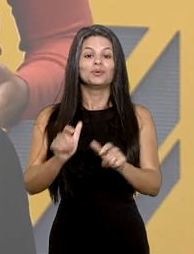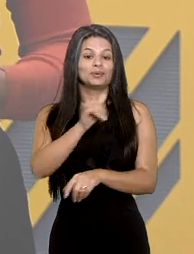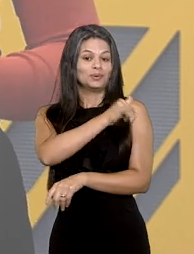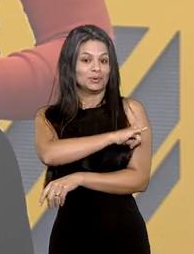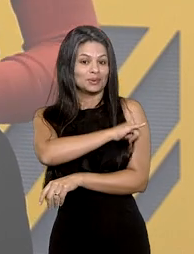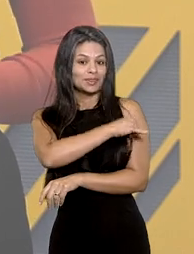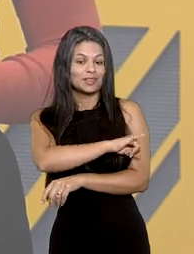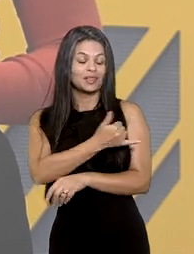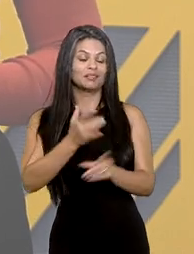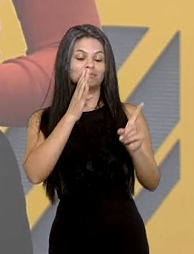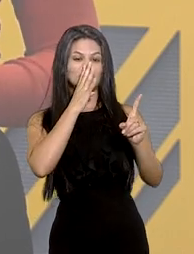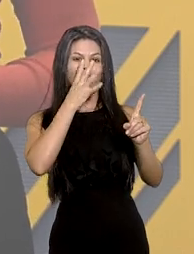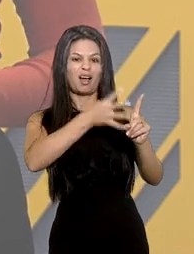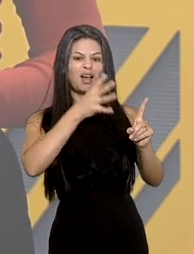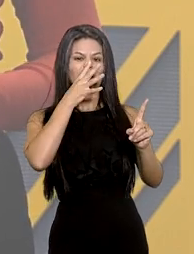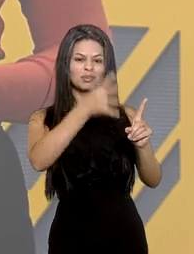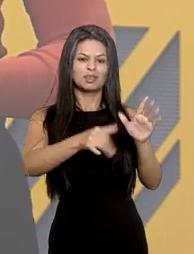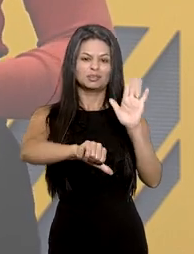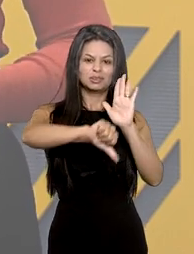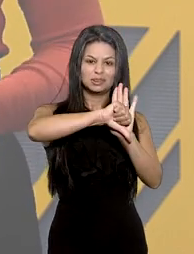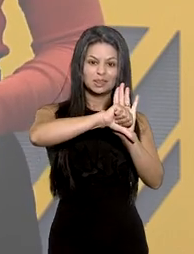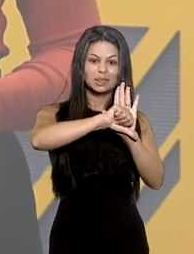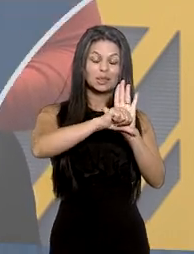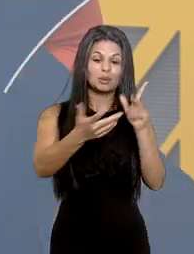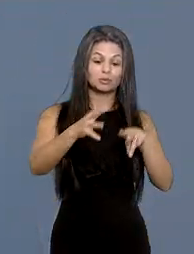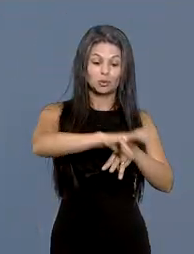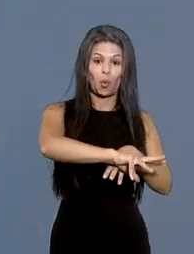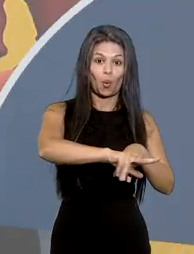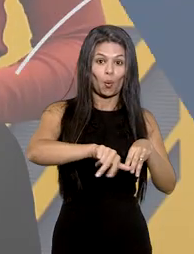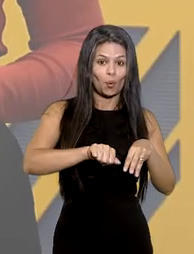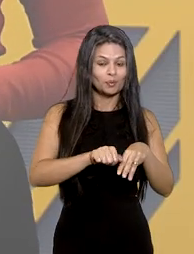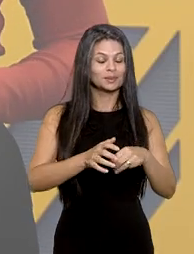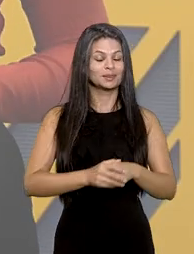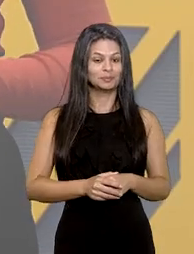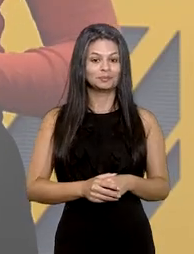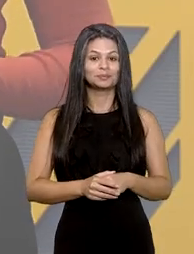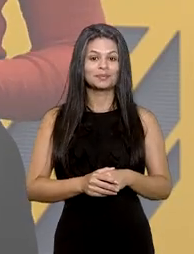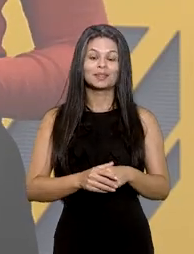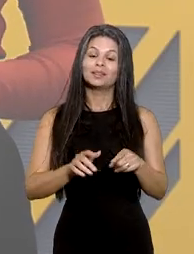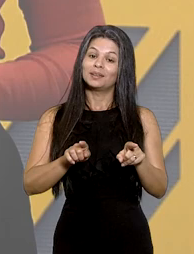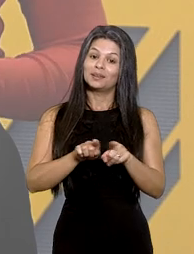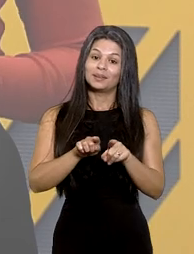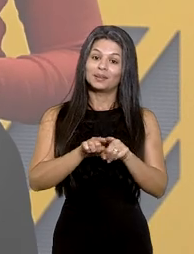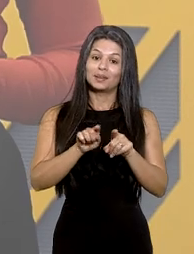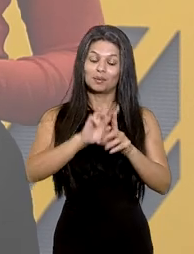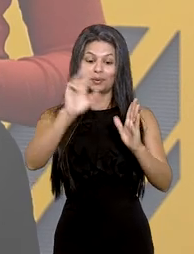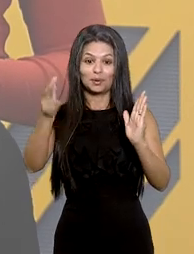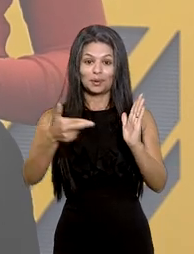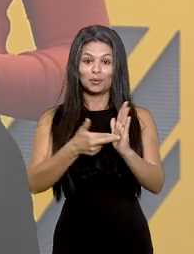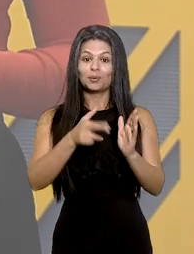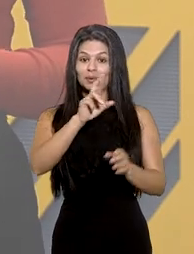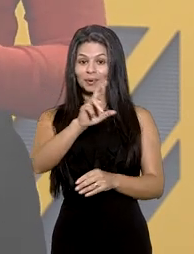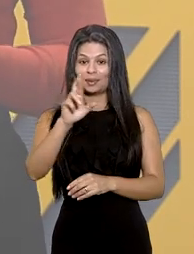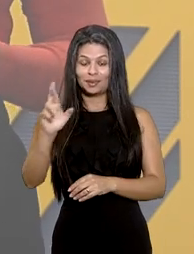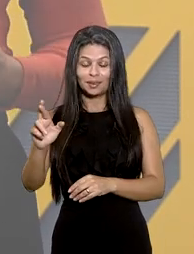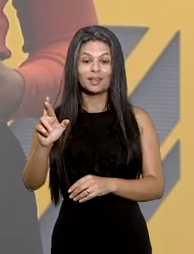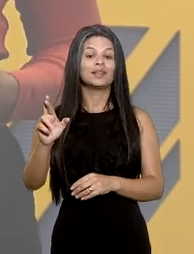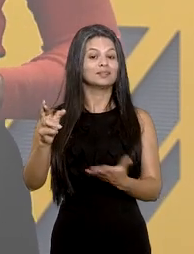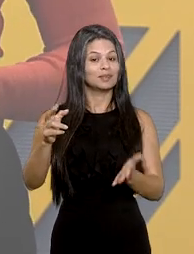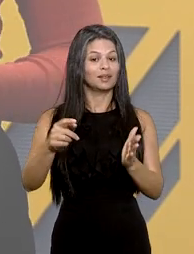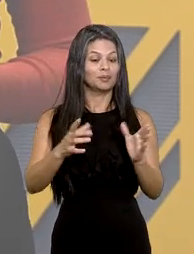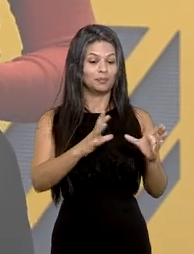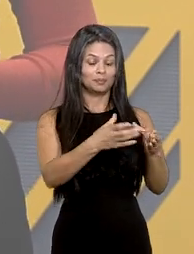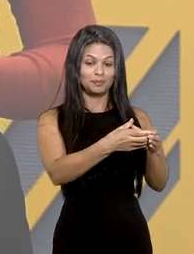é acusado de crimes como corrupção passiva. E sob o rito dos recursos repetitivos, a primeira